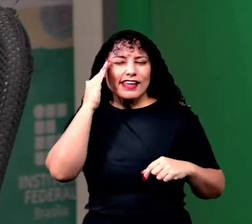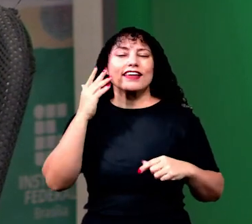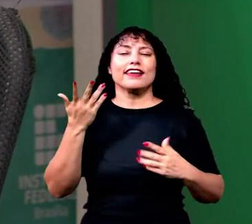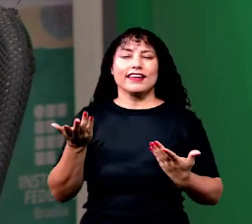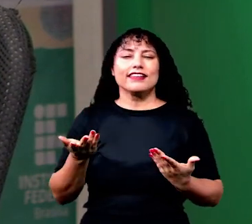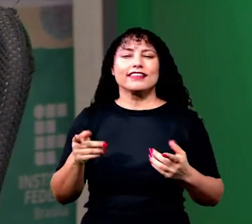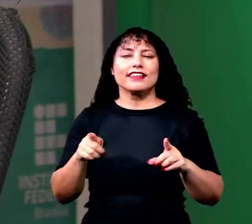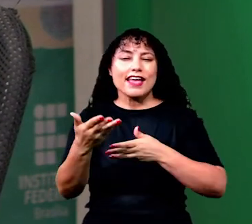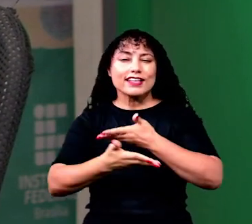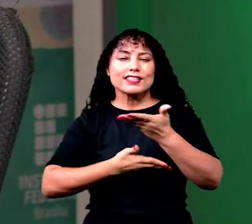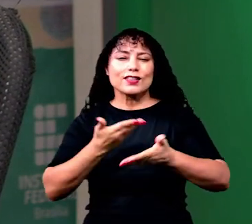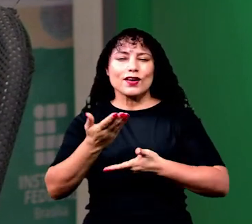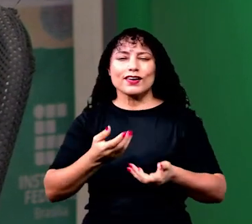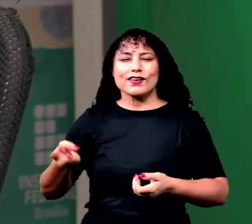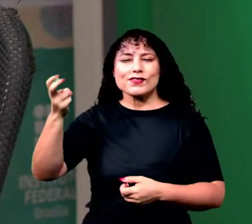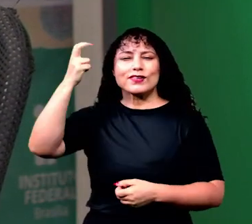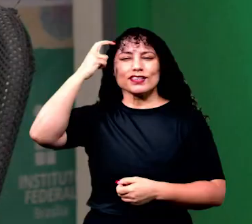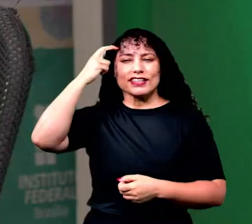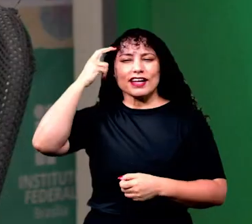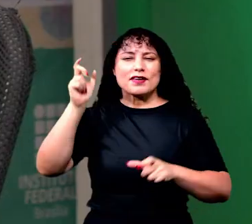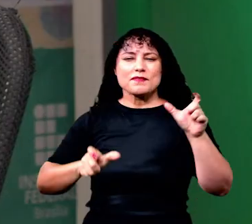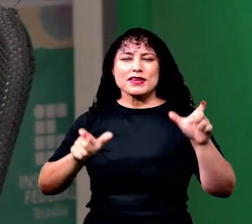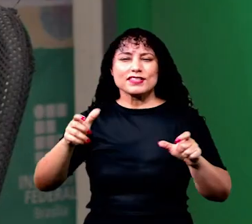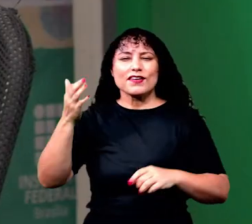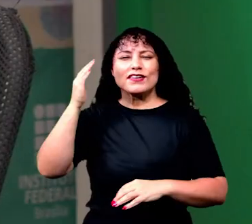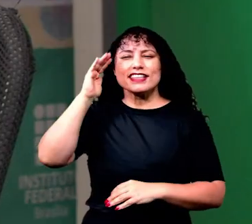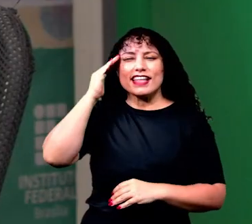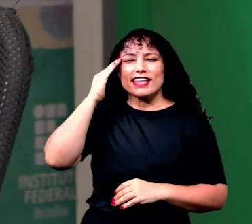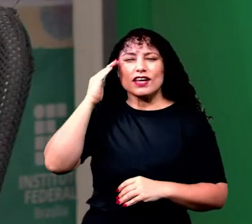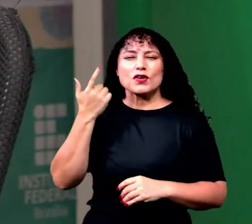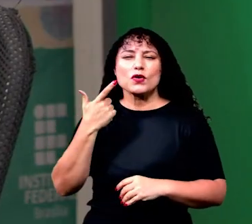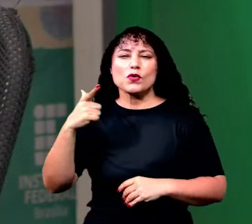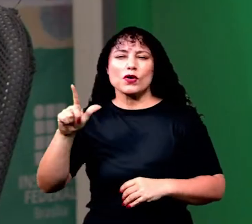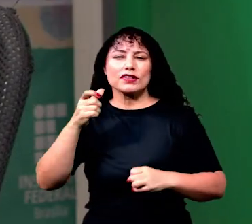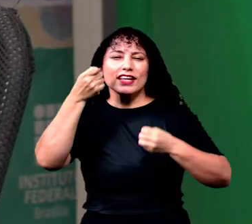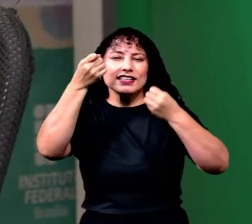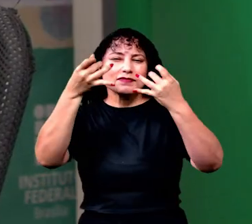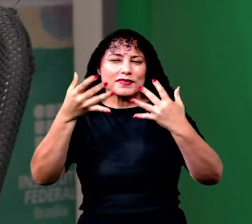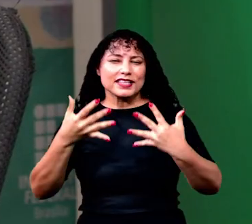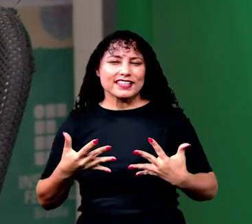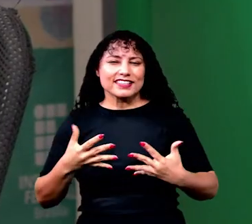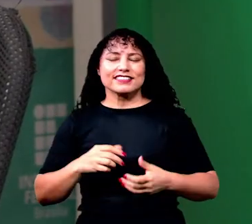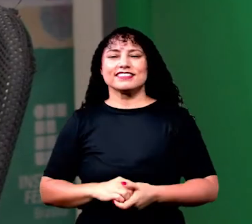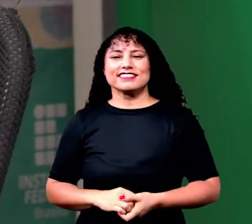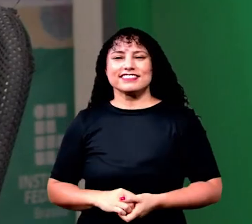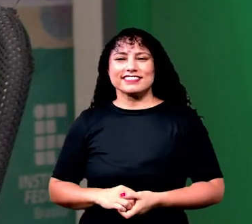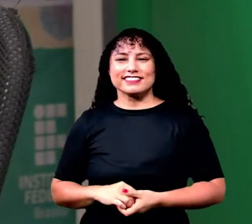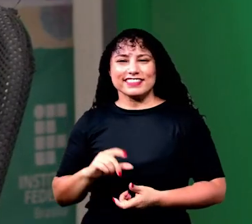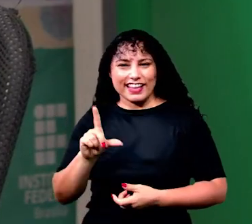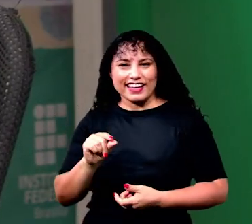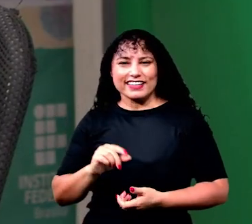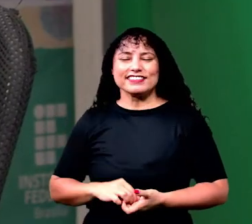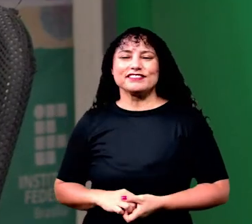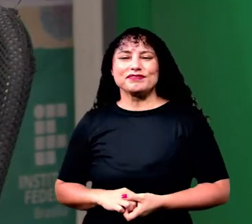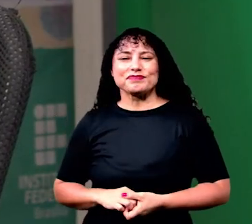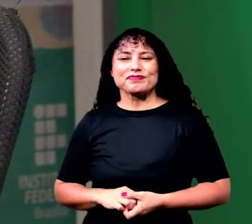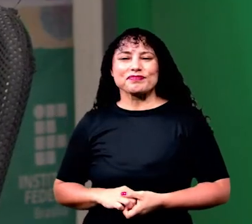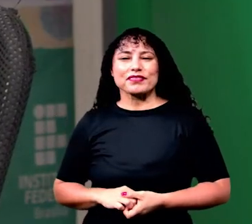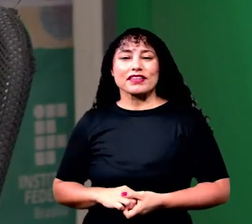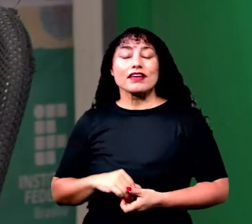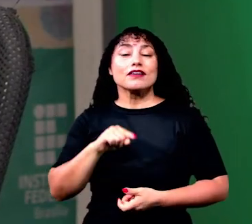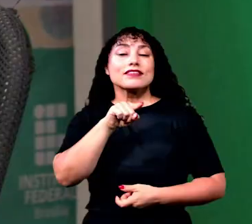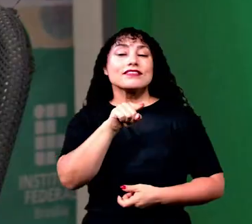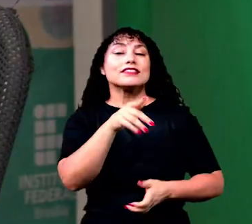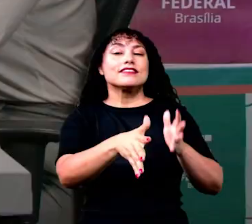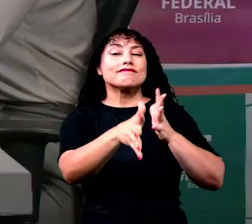entender". Então vem muito dessa troca cultural, da galera entender o que o outro está falando, né.